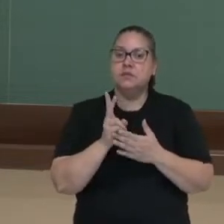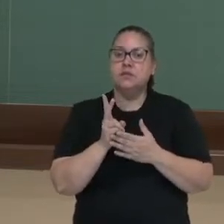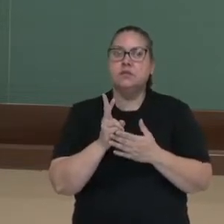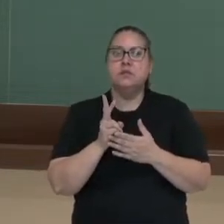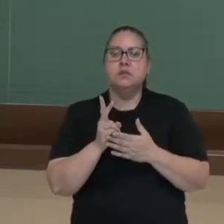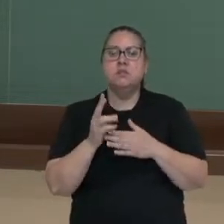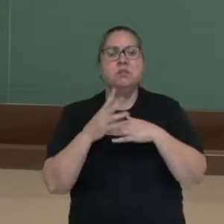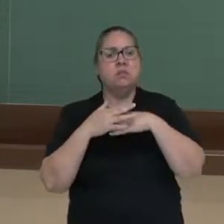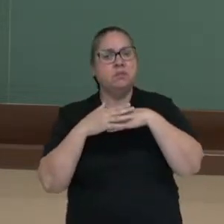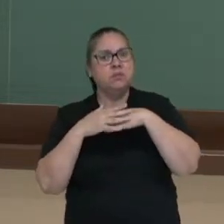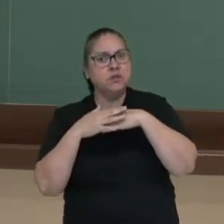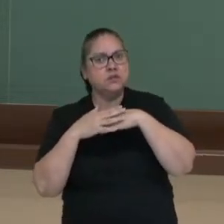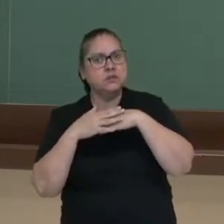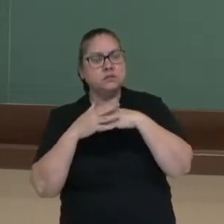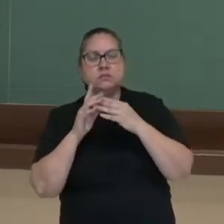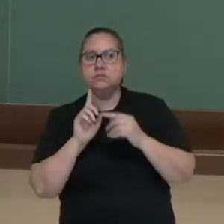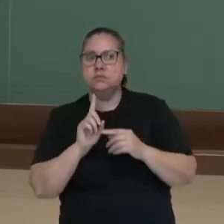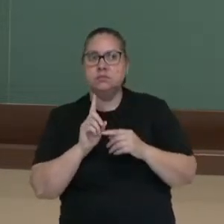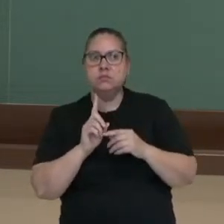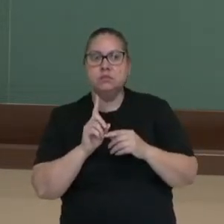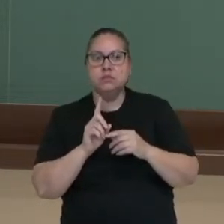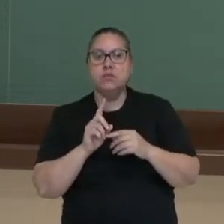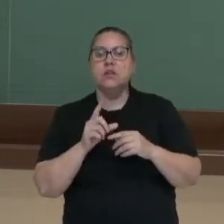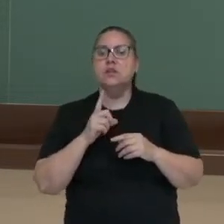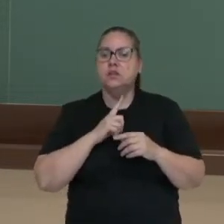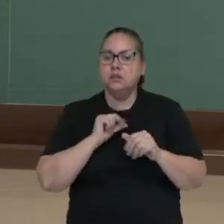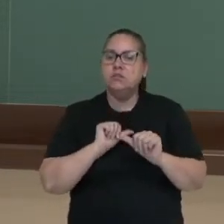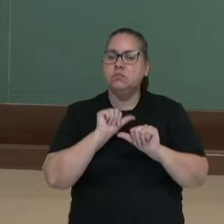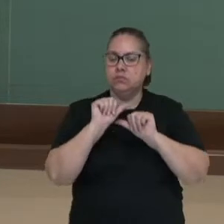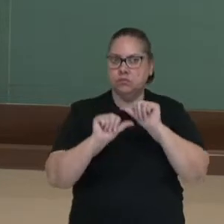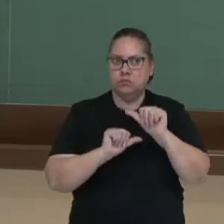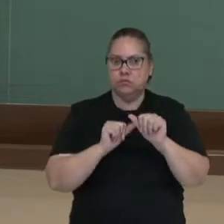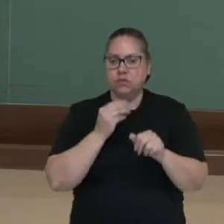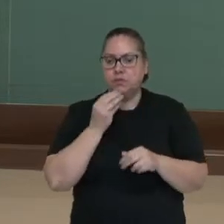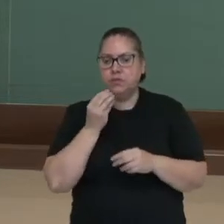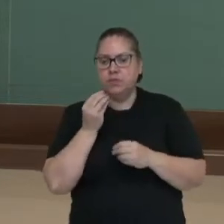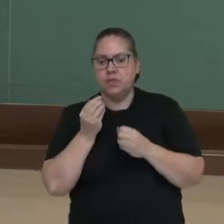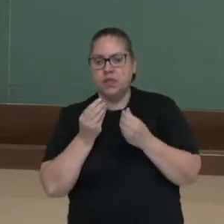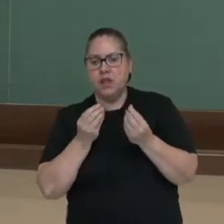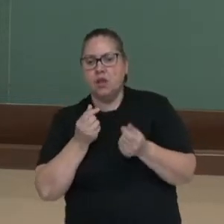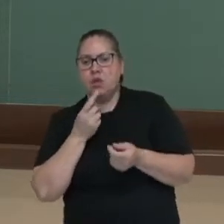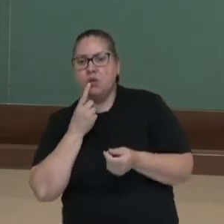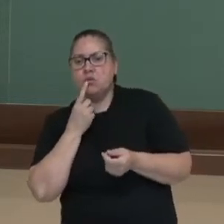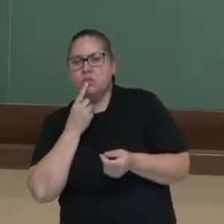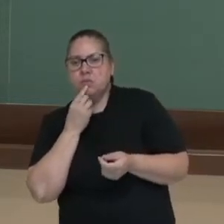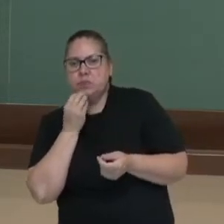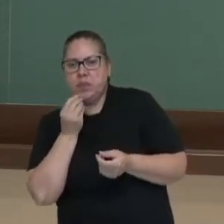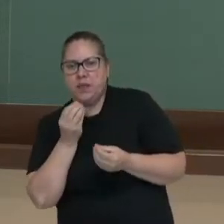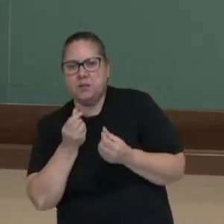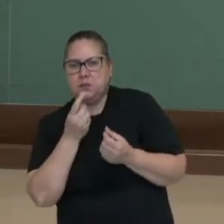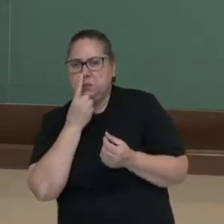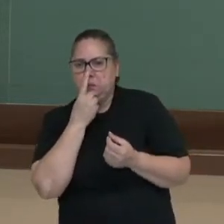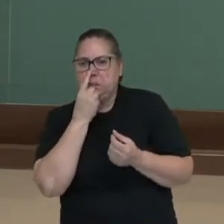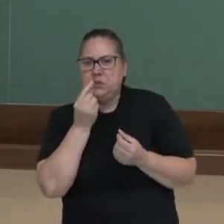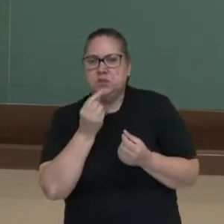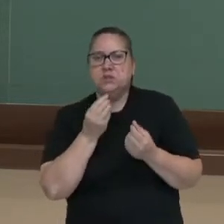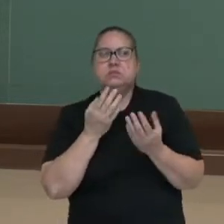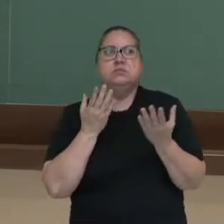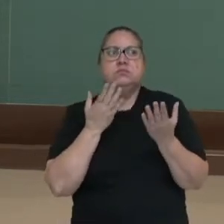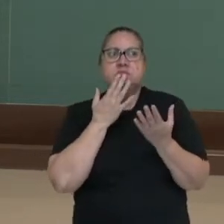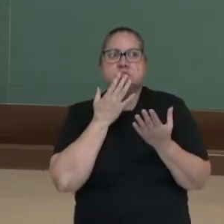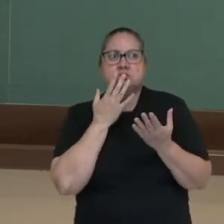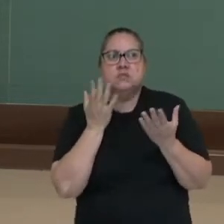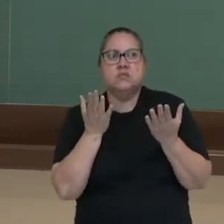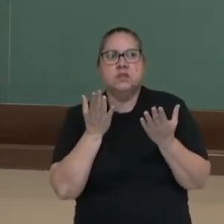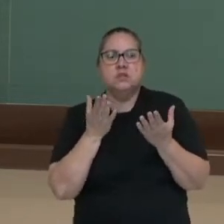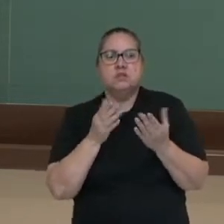provoca doenças, né? Então há uma alteração na cor, no sabor ou no cheiro, mas não necessariamente que essa